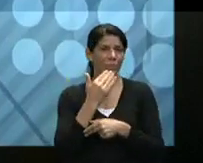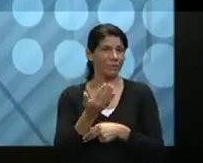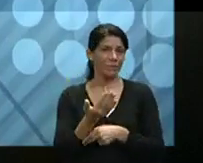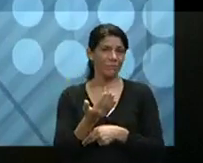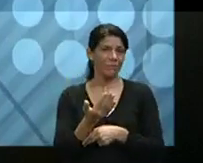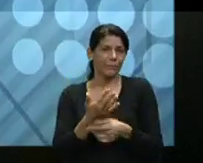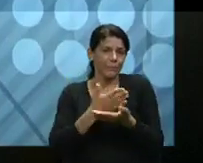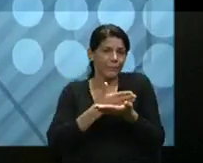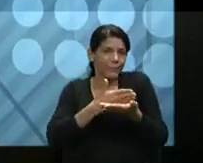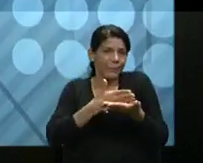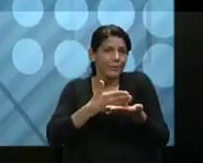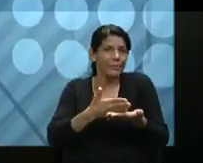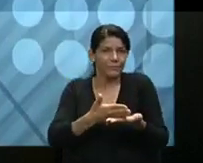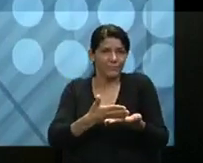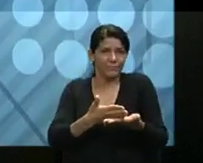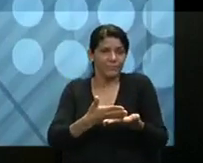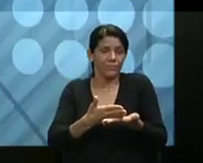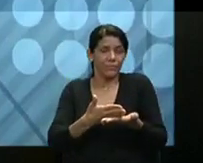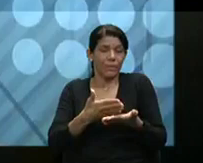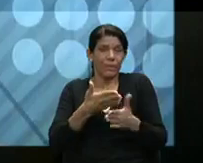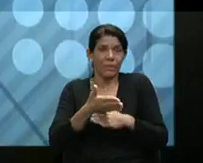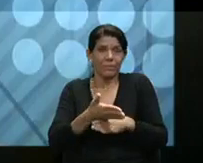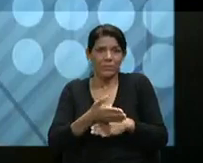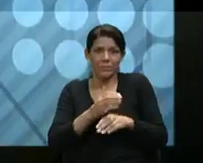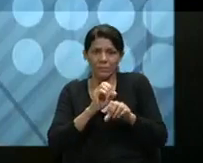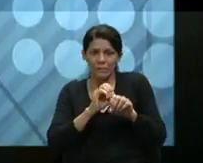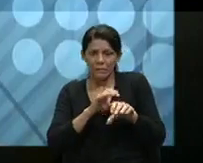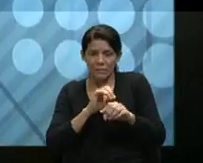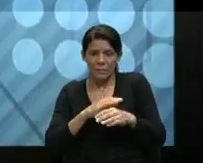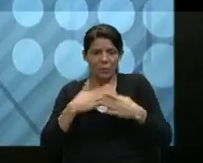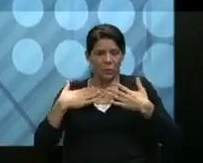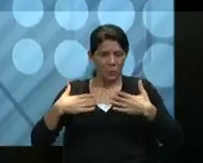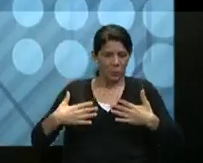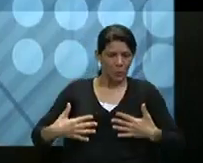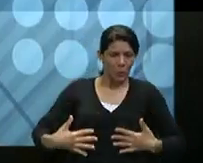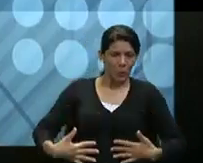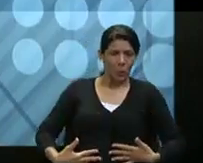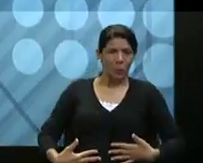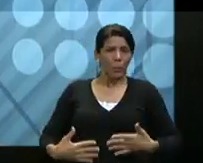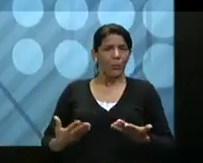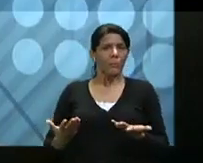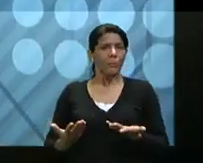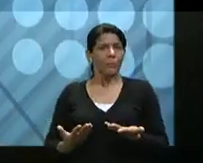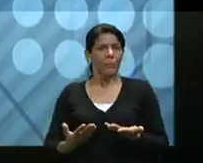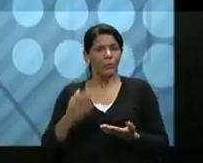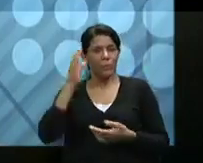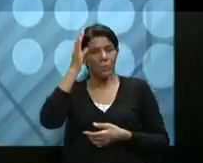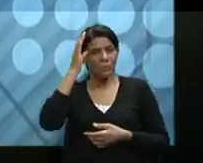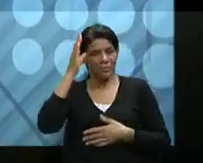primeiro momento, através de conscientização corporal, de trabalhos de